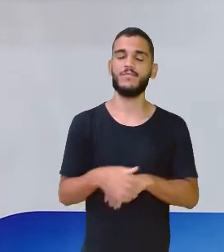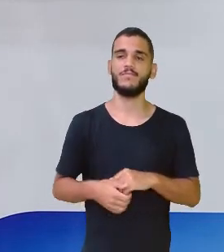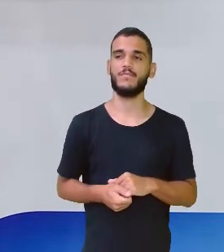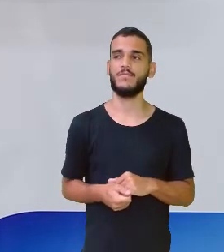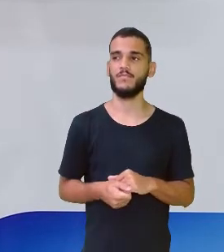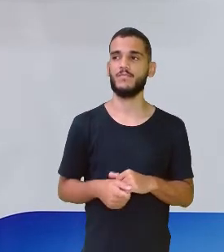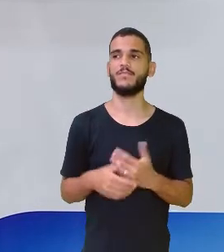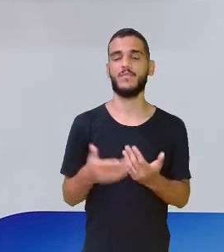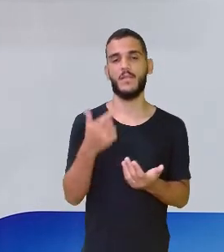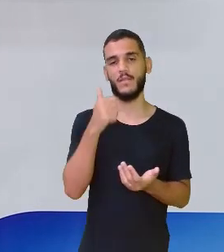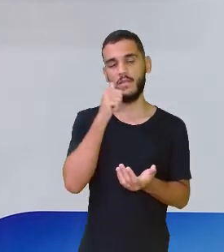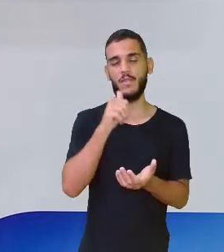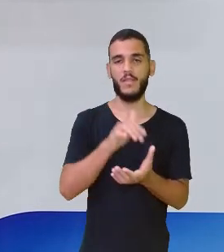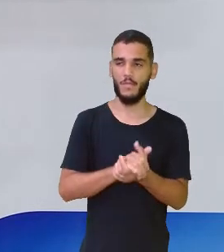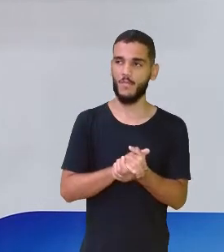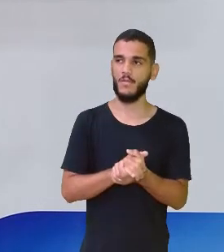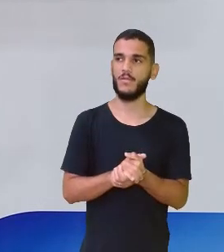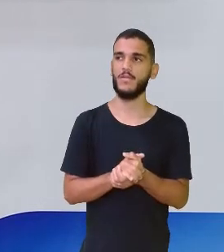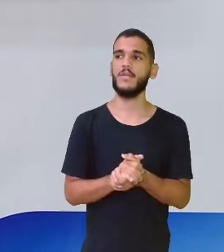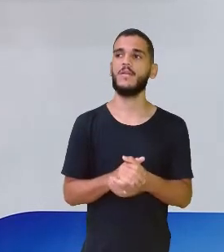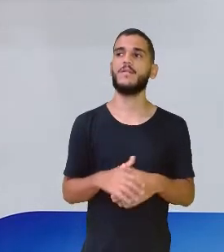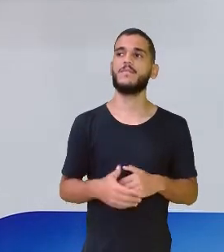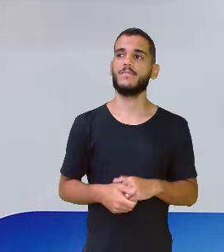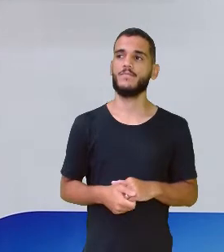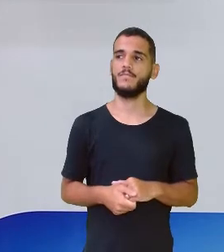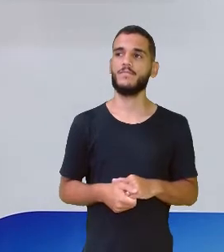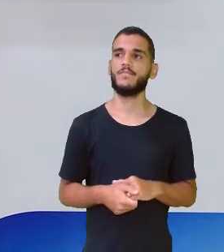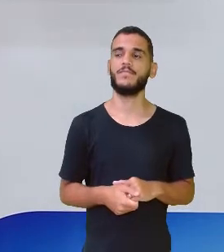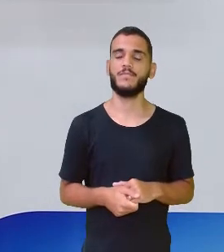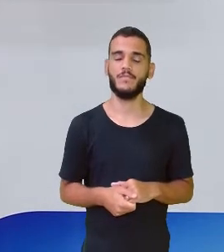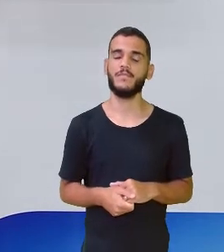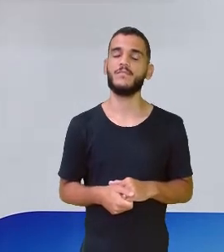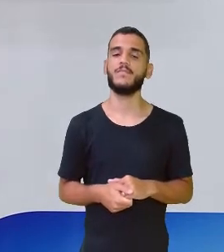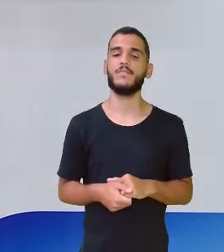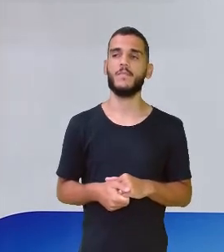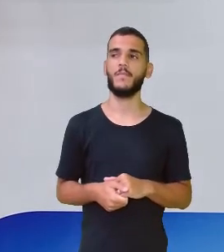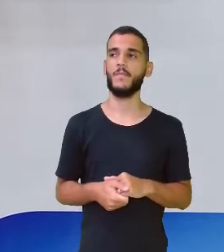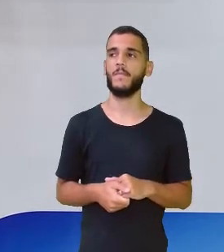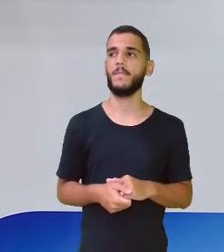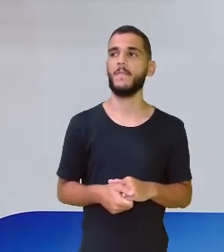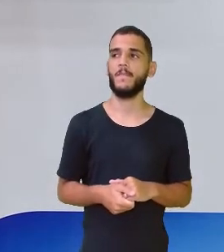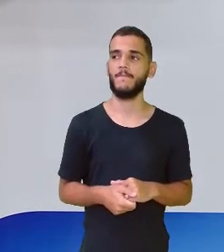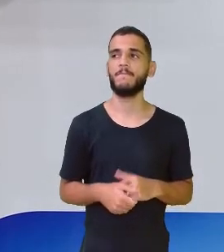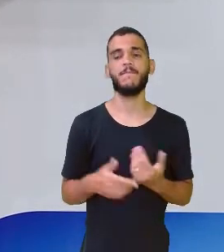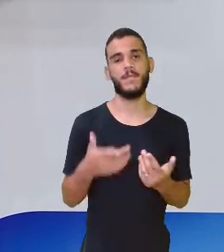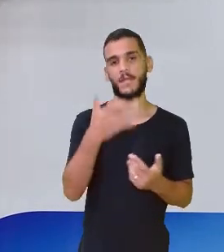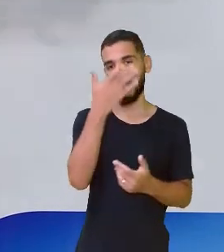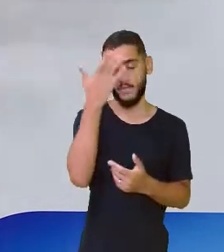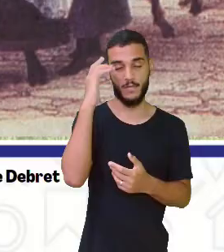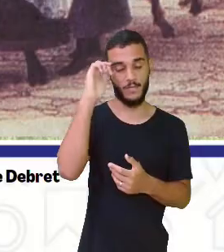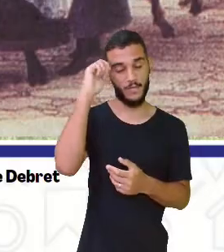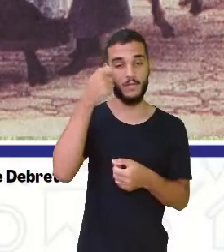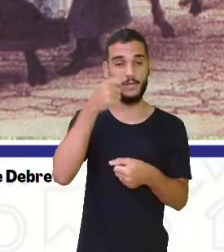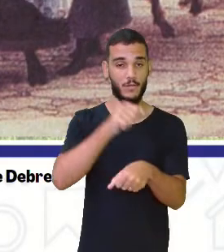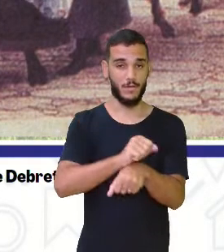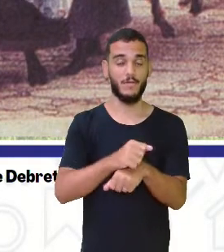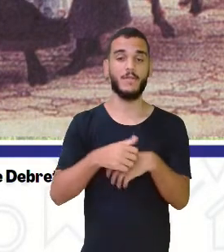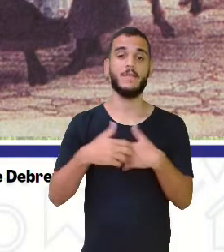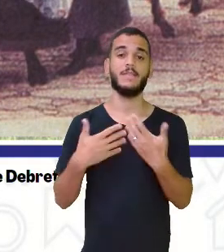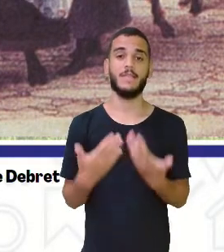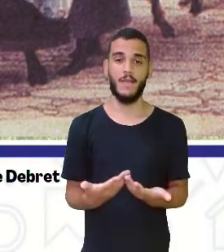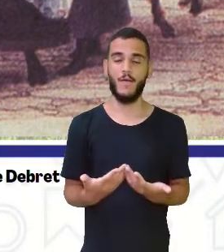Geralmente a esposa, né? Vinha por último aqui, ó, as filhas na sequência, e os escravos, né? Os